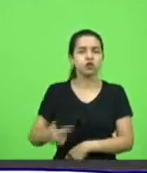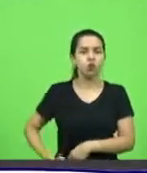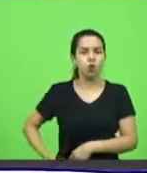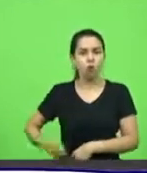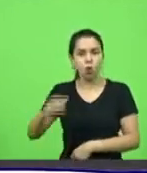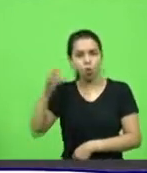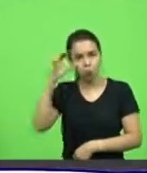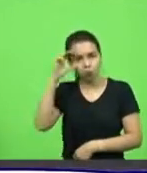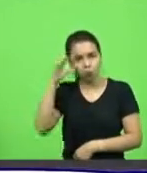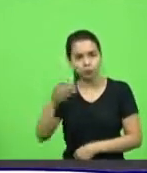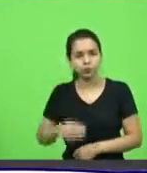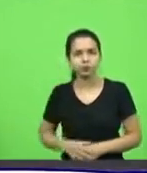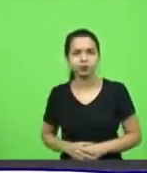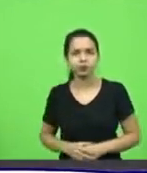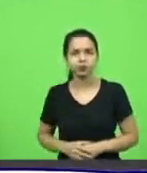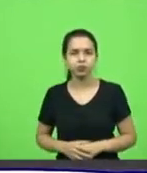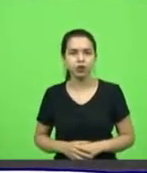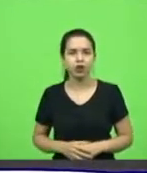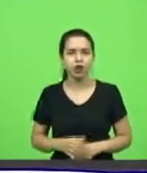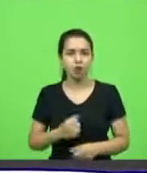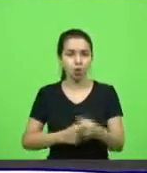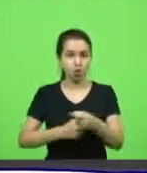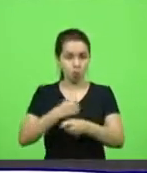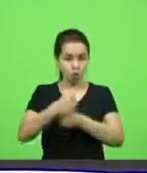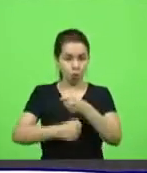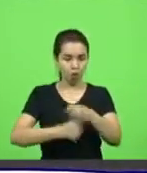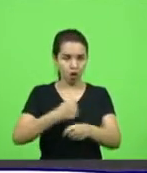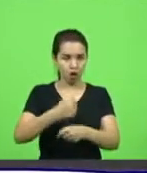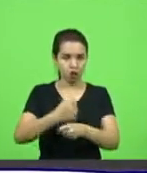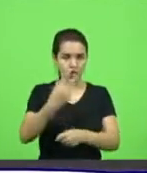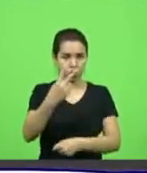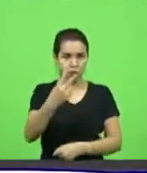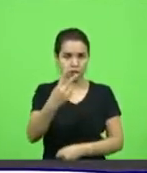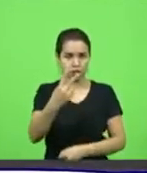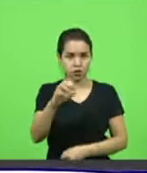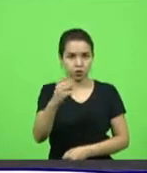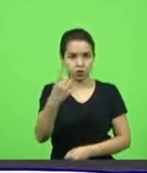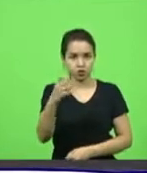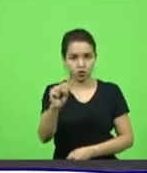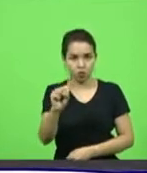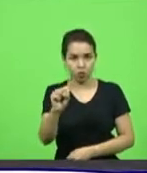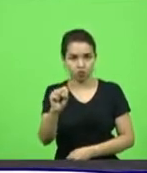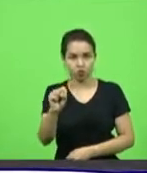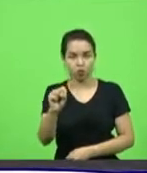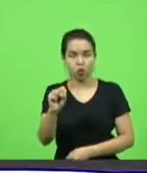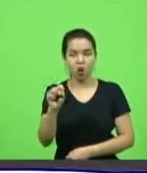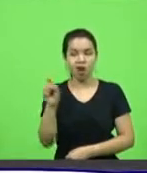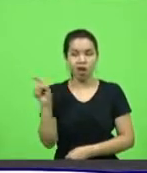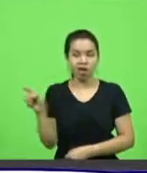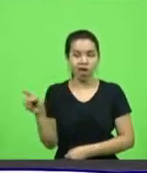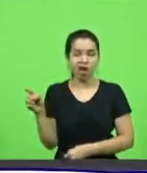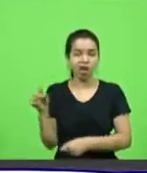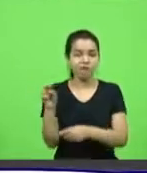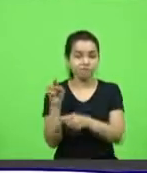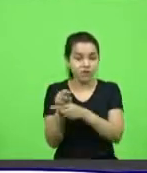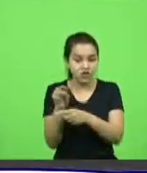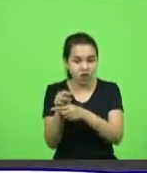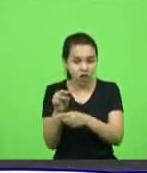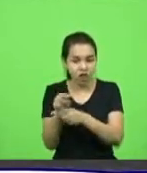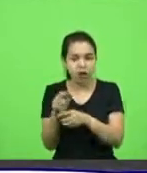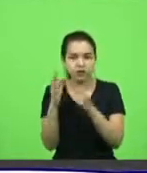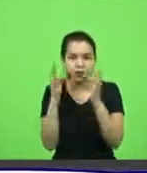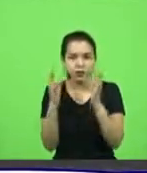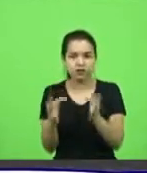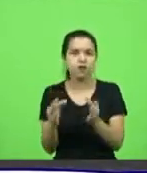no dois no ano 2018 não foi dado uma atenção especial à vigilância da obra trata-se de uma obra